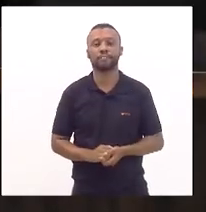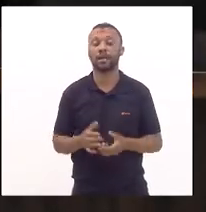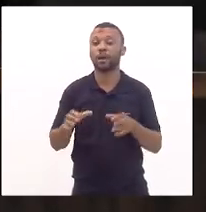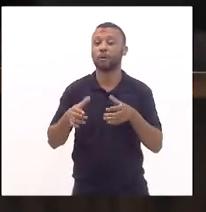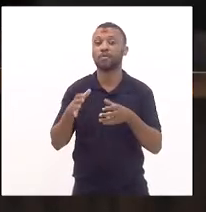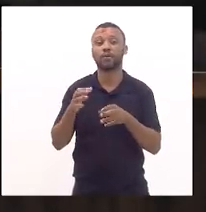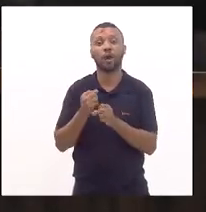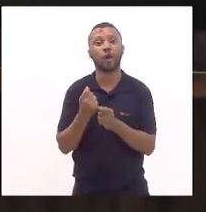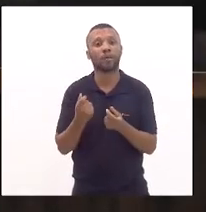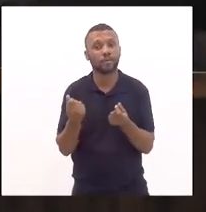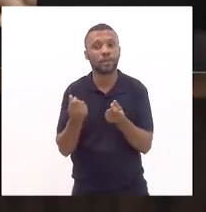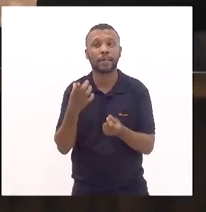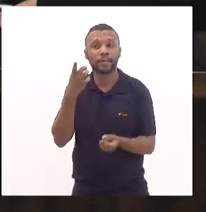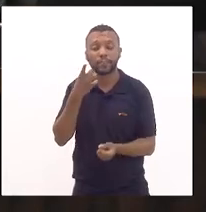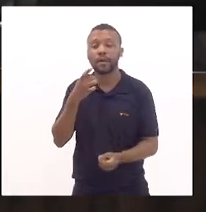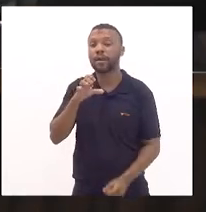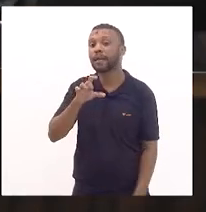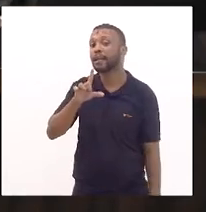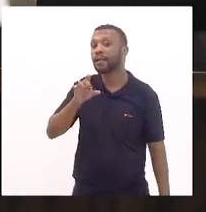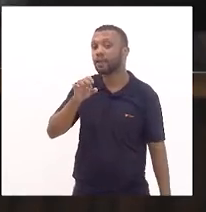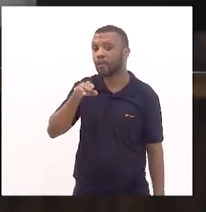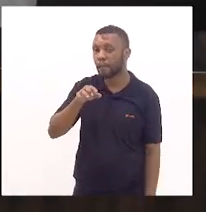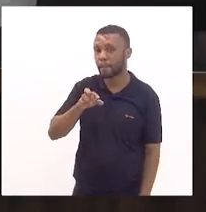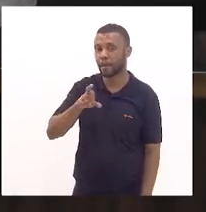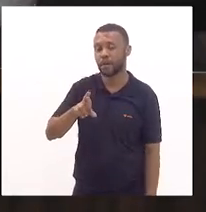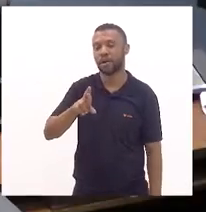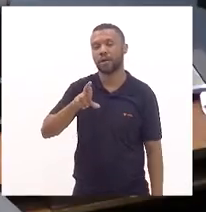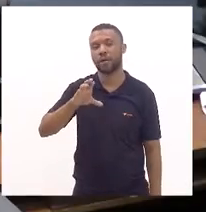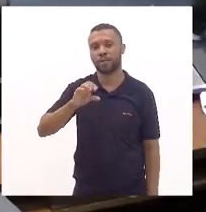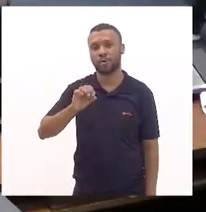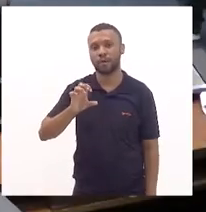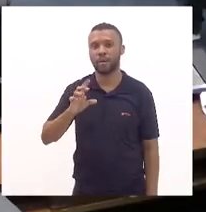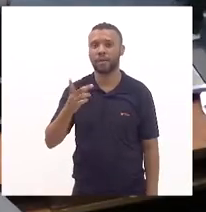deputado Eliomar Coelho.